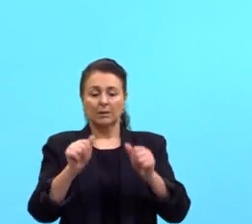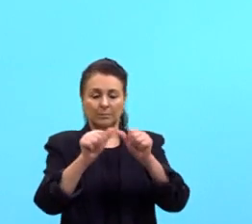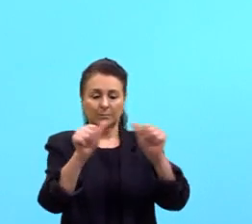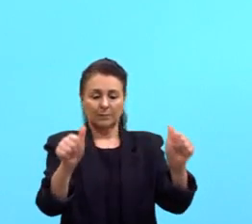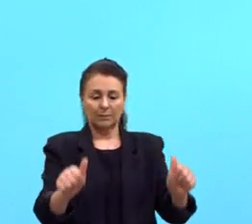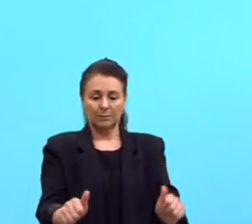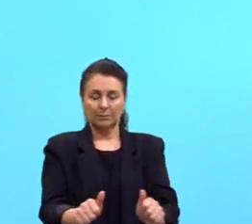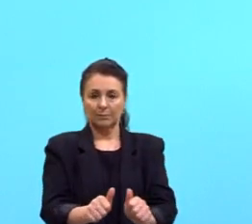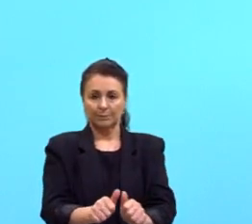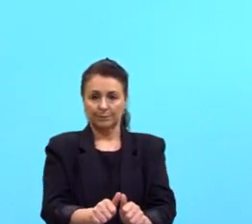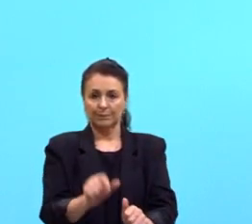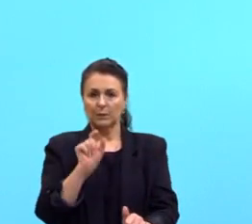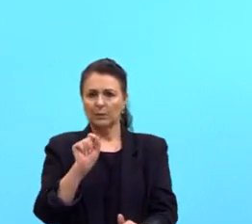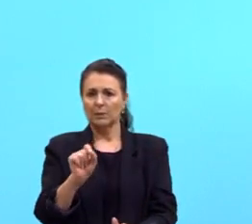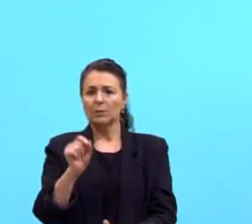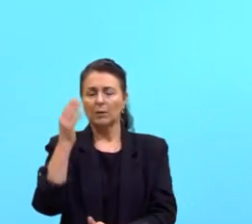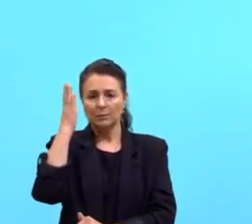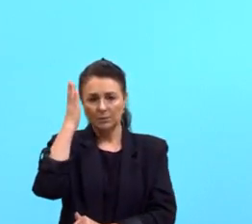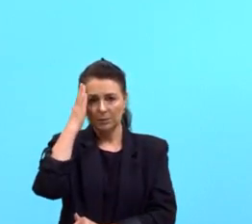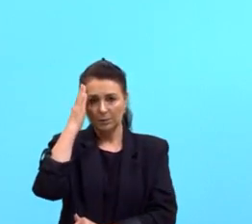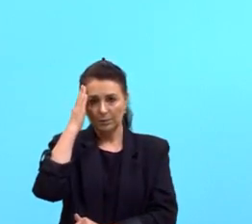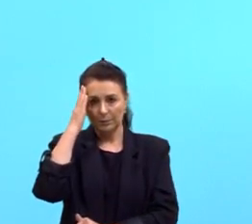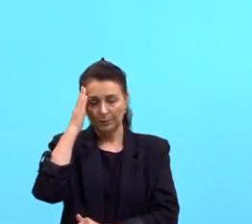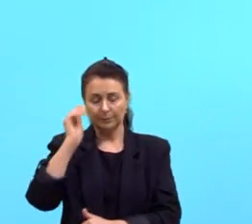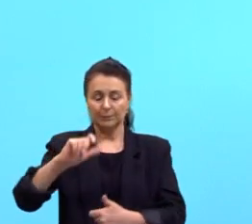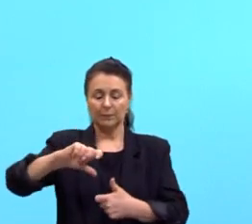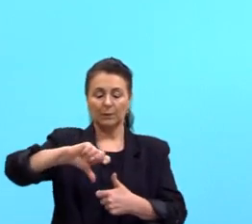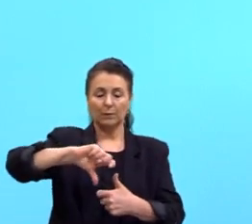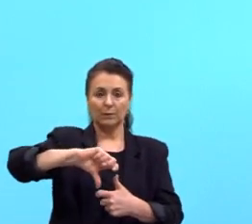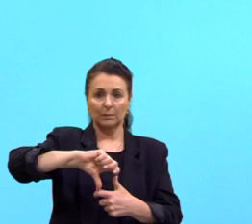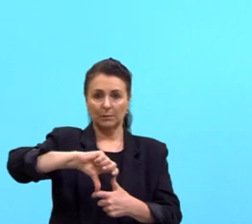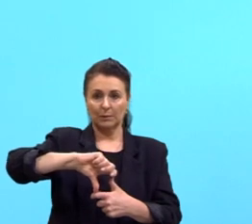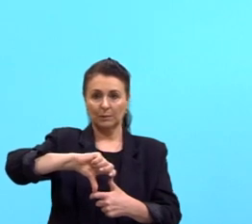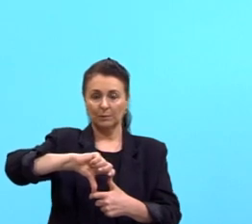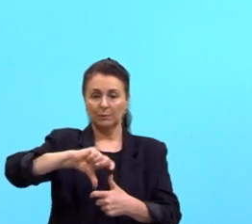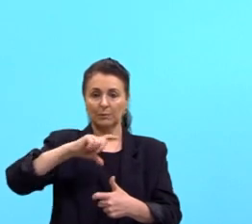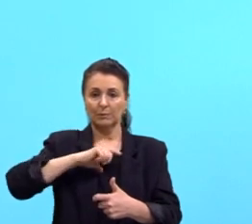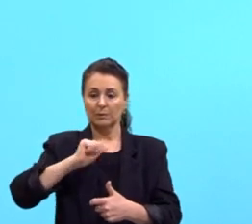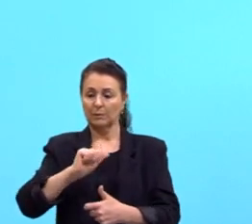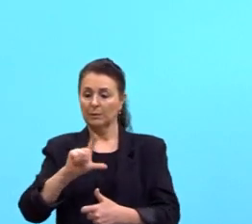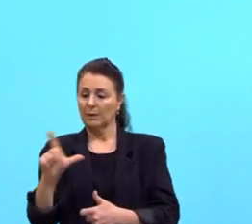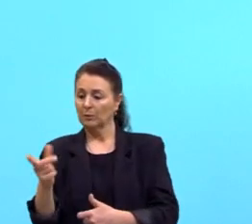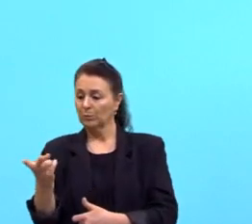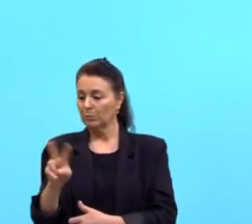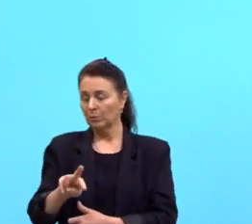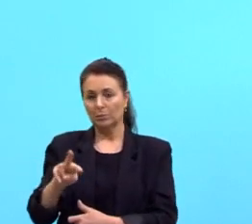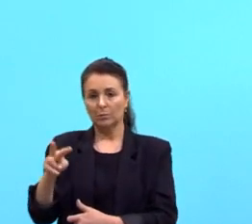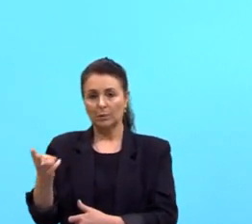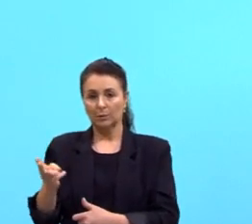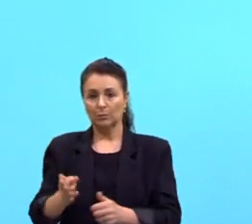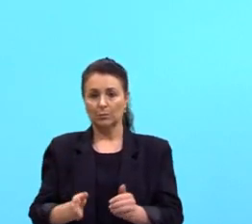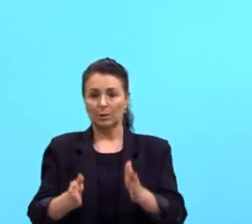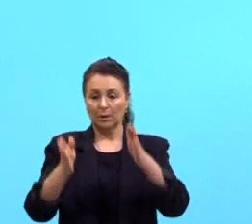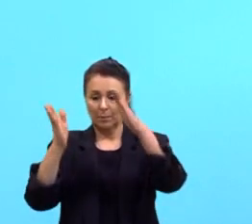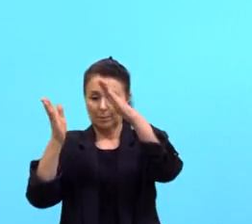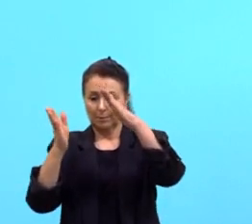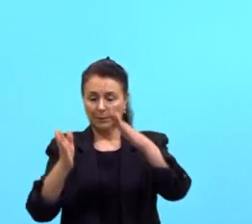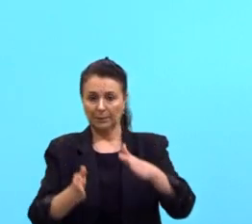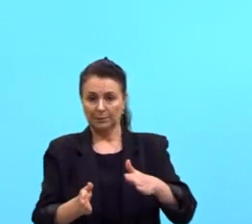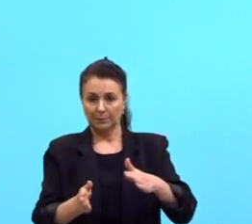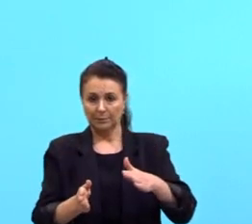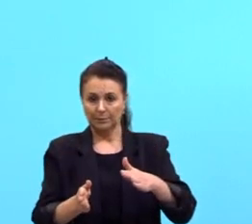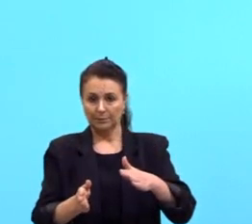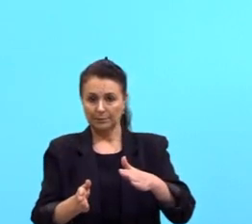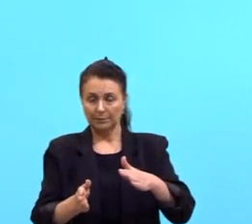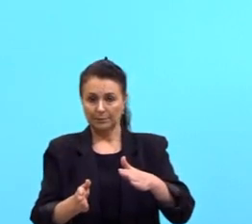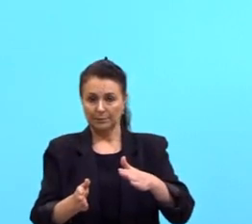o que que nós sabemos tá quadrado eles possuem então lados opostos Paralelos então